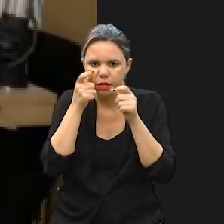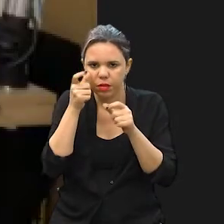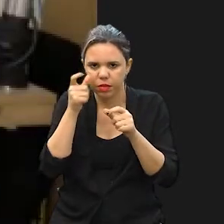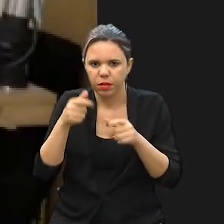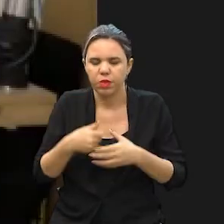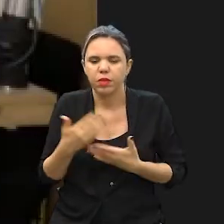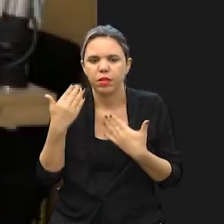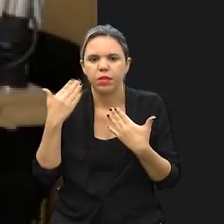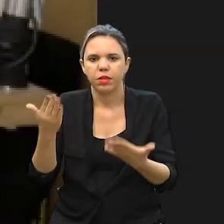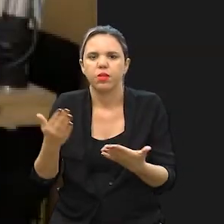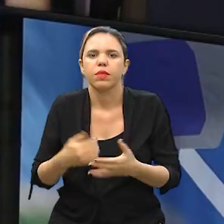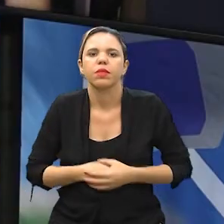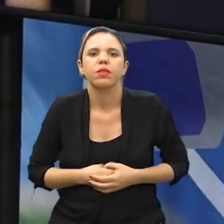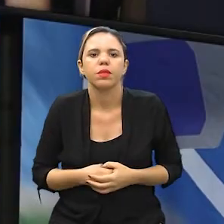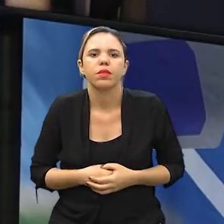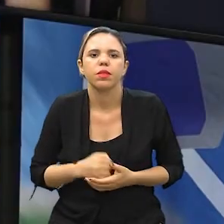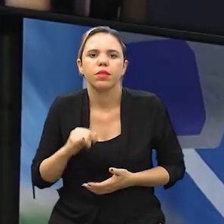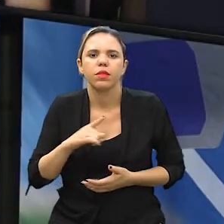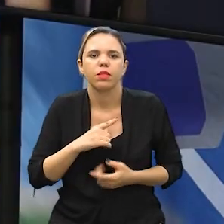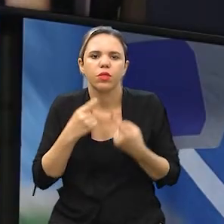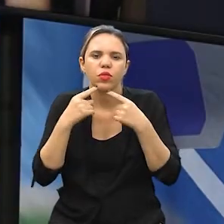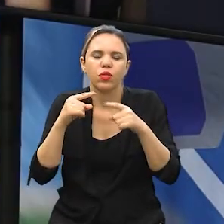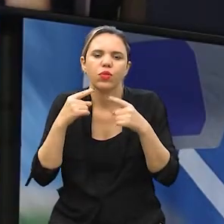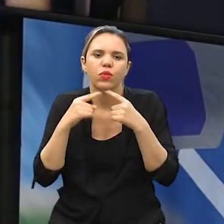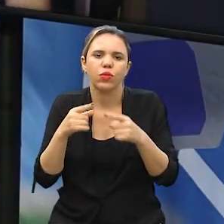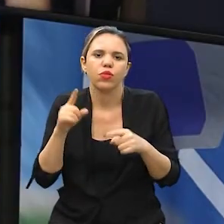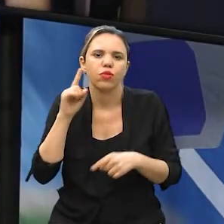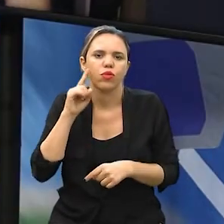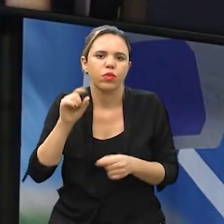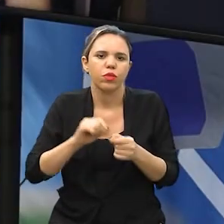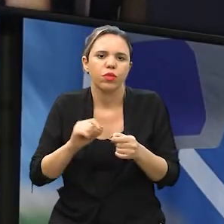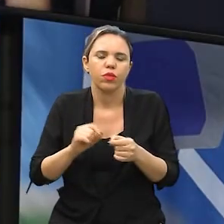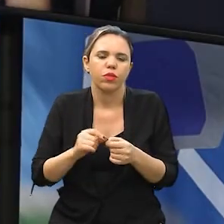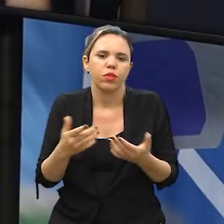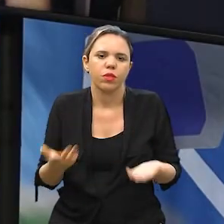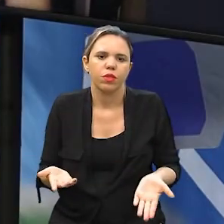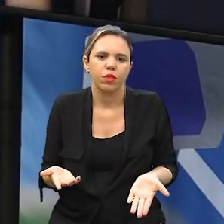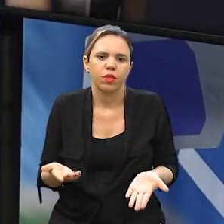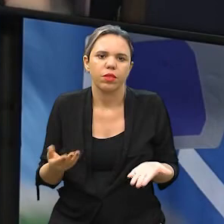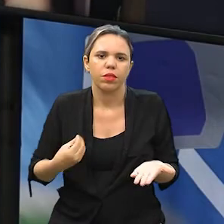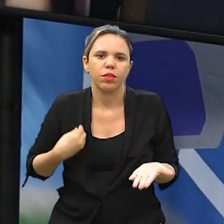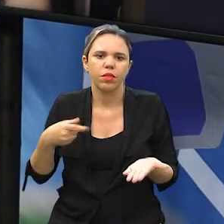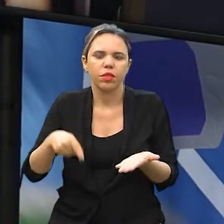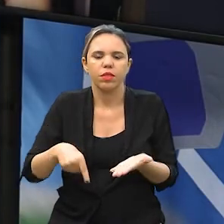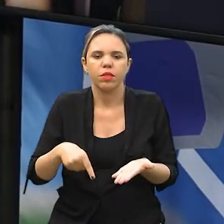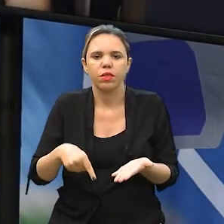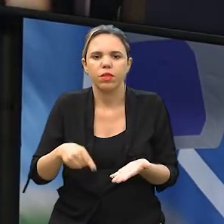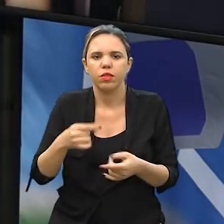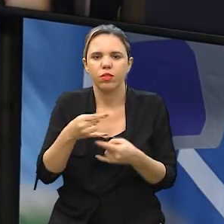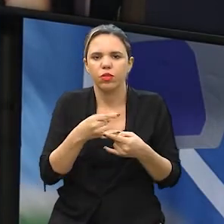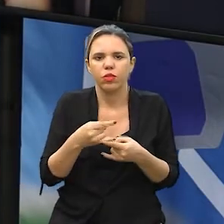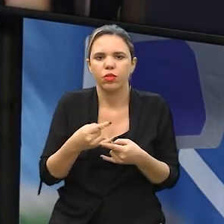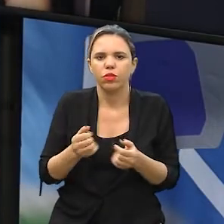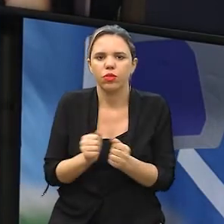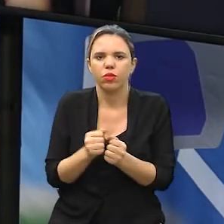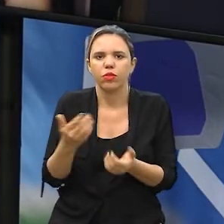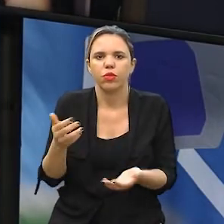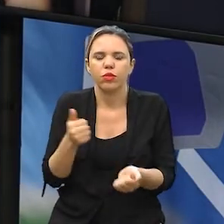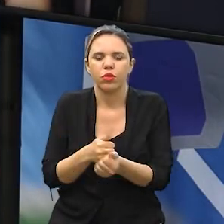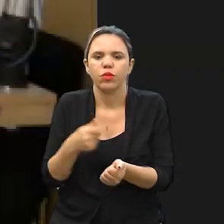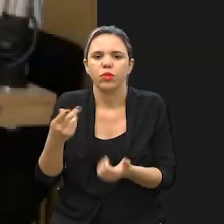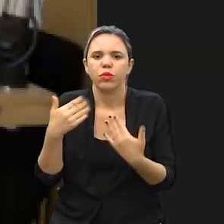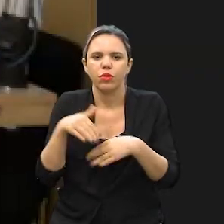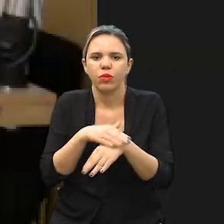assistindo aí. Muito obrigado. Valeu. E se eu tivesse uma reclamação do dia para fazer, era de estar aqui ainda no Zoom, né? Queria estar junto,